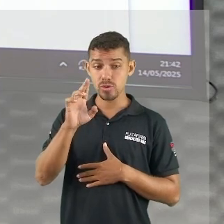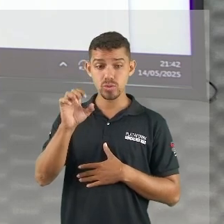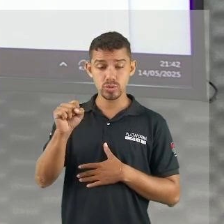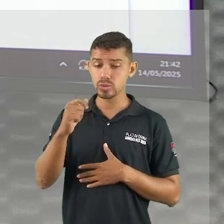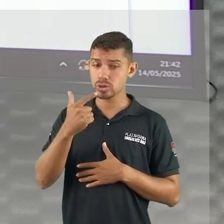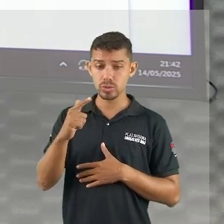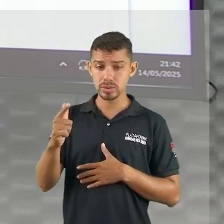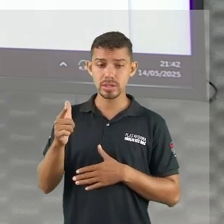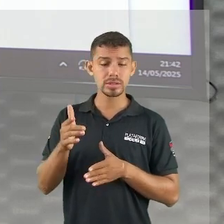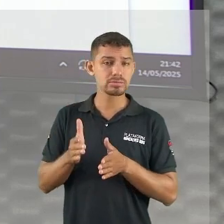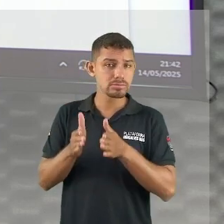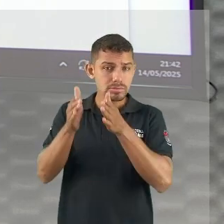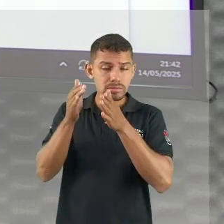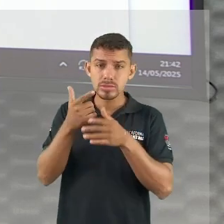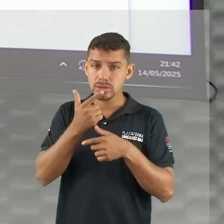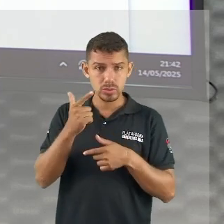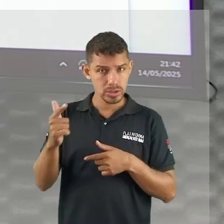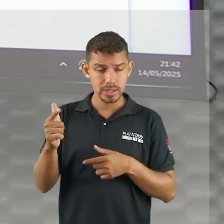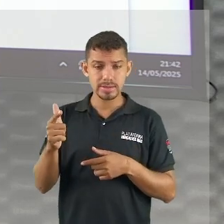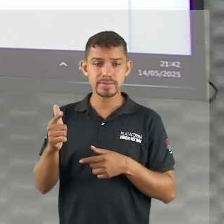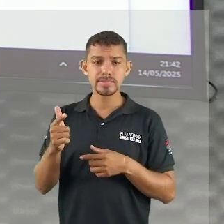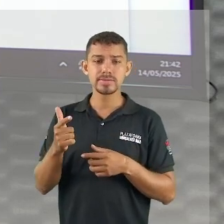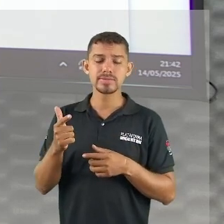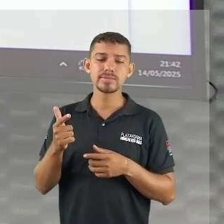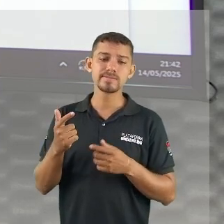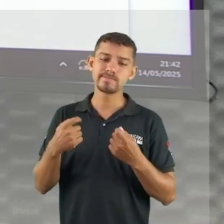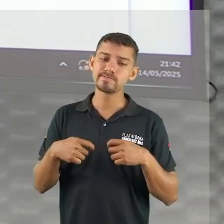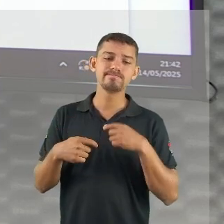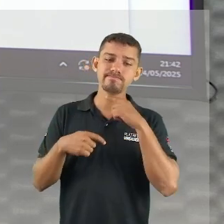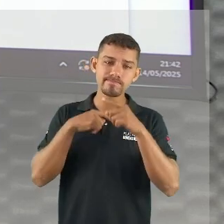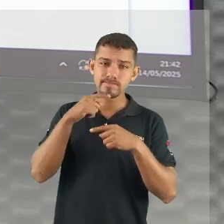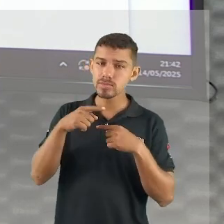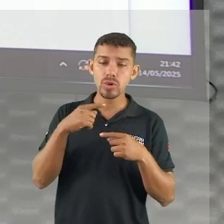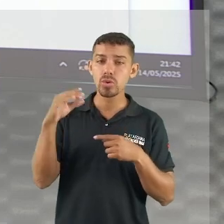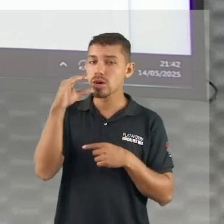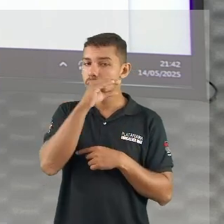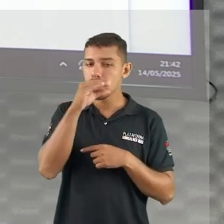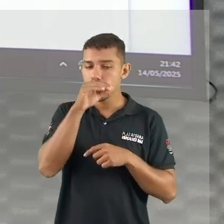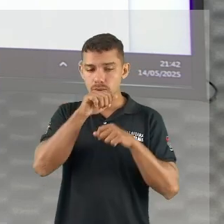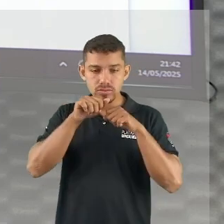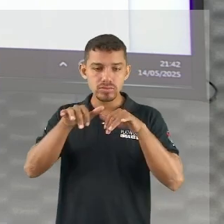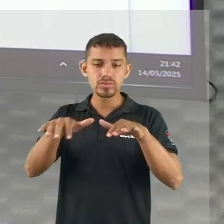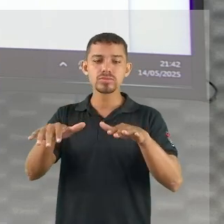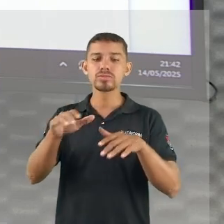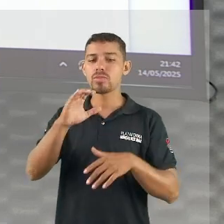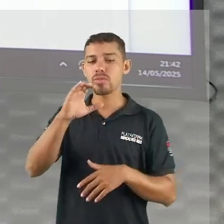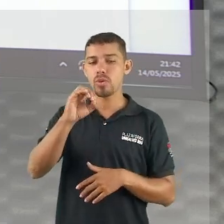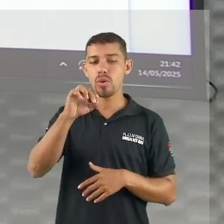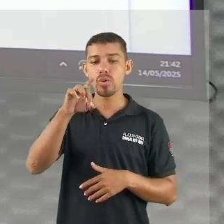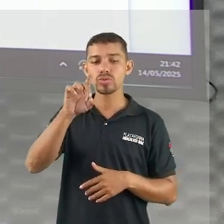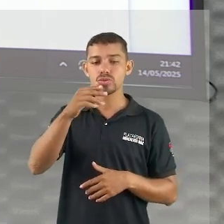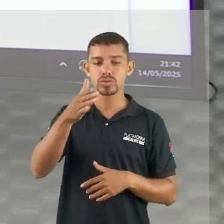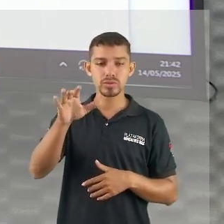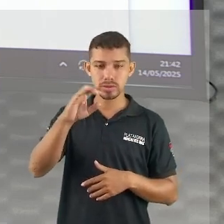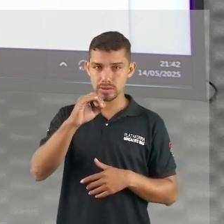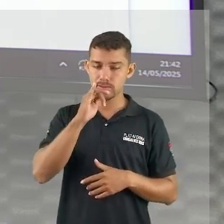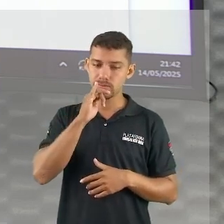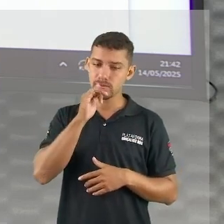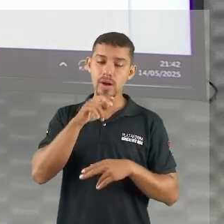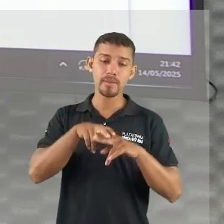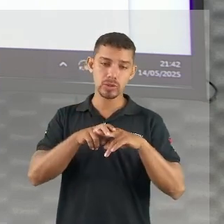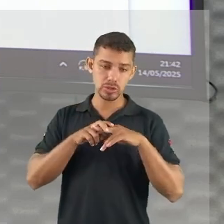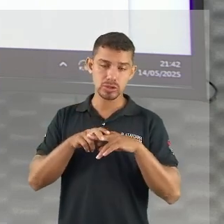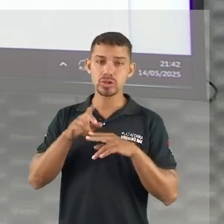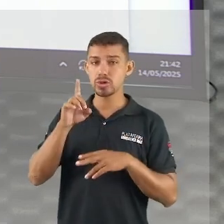partícula, como no vácuo não tem partícula, não tem como o calor se propagar por condução. Tá? Então, por isso,